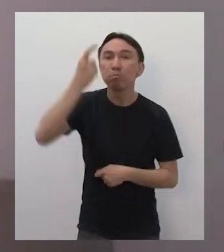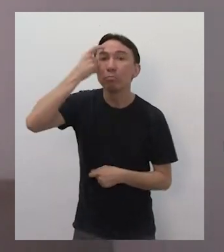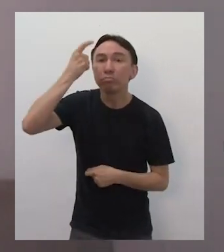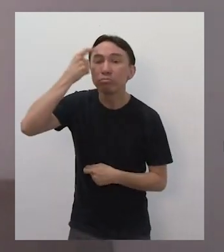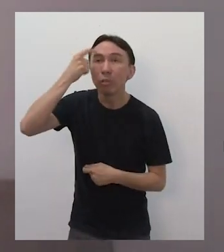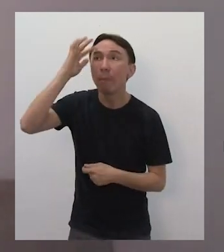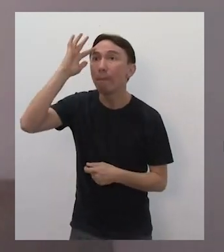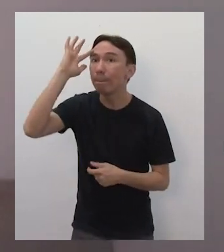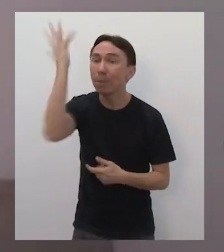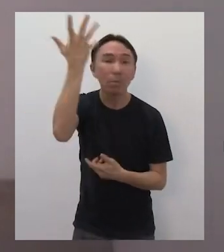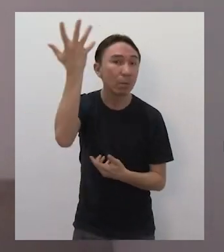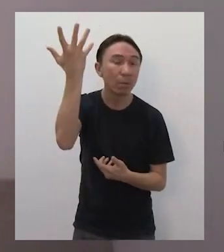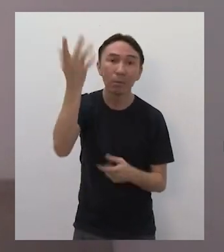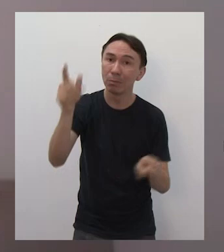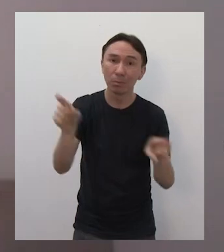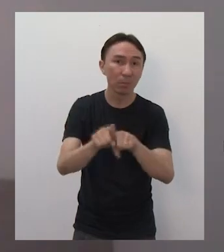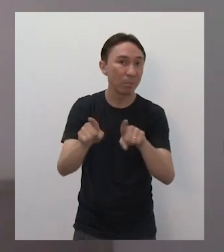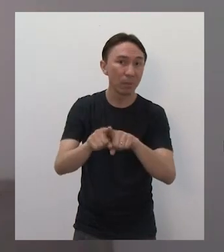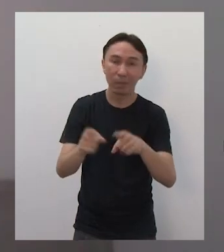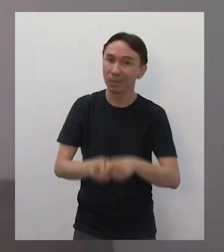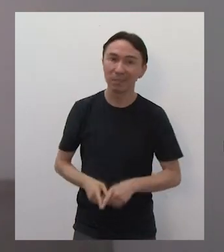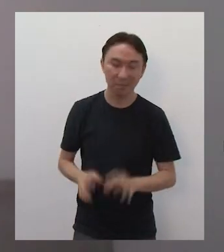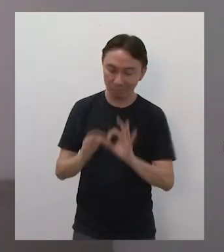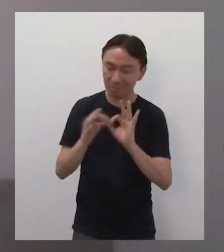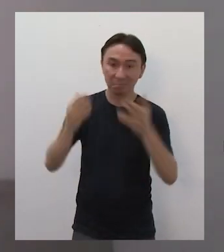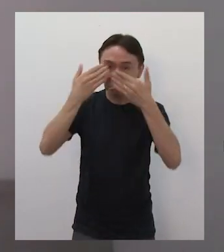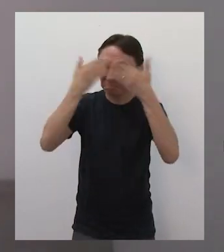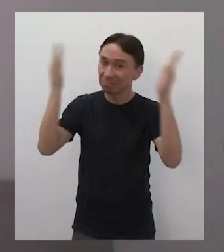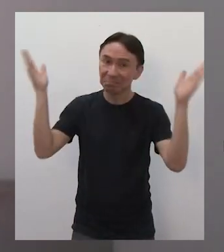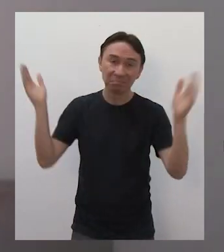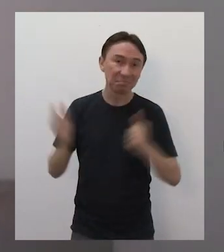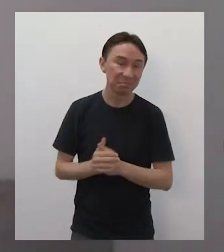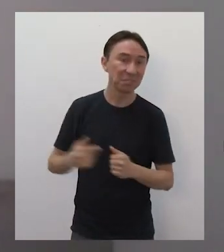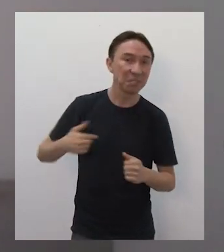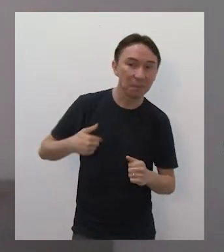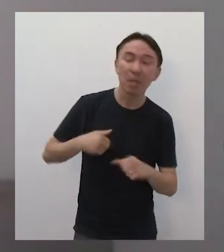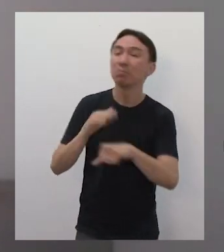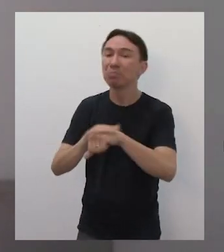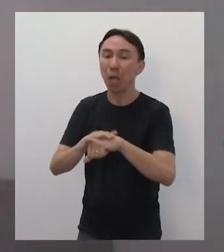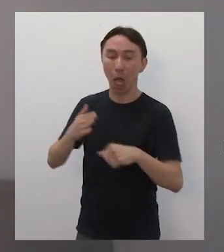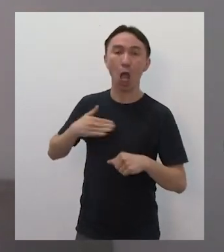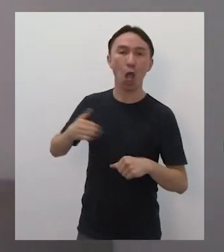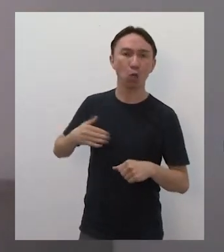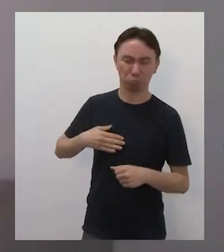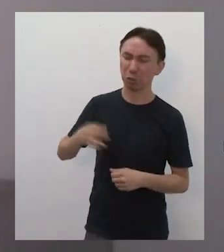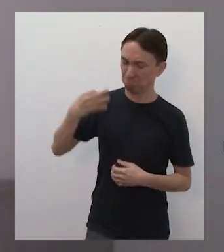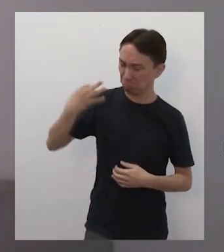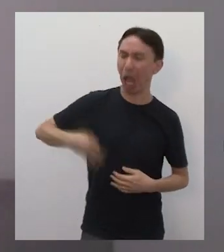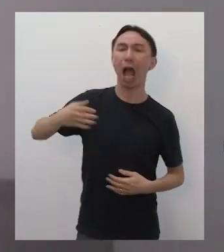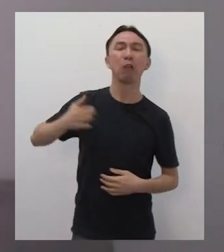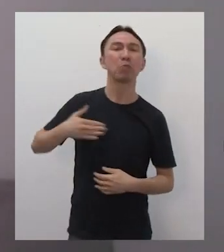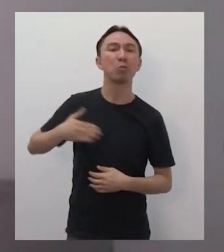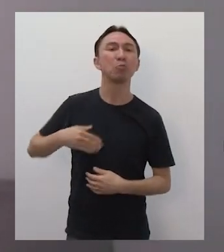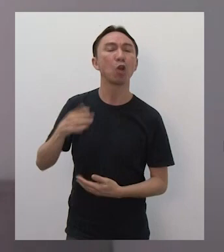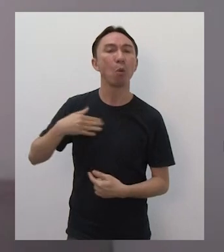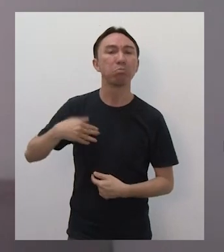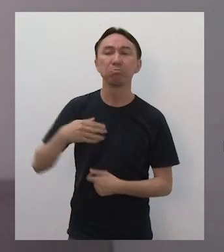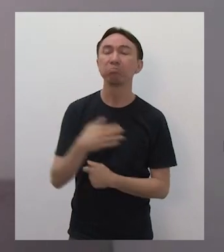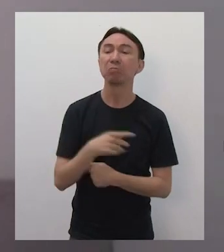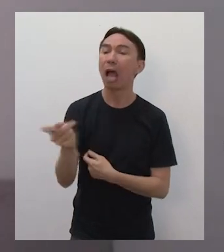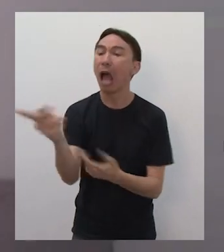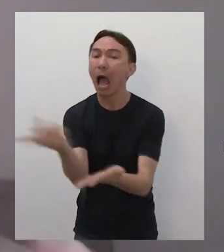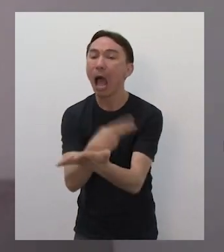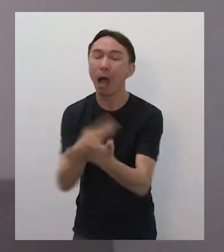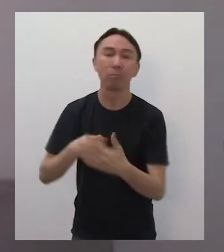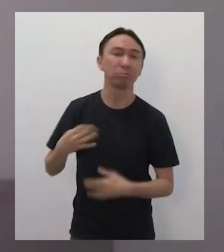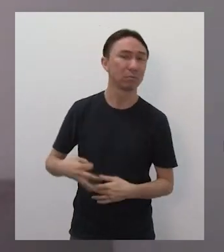eu vou conversar com alguém, eu não posso ir com a minha verdade como absoluta. Eu posso ir com a minha verdade, mas eu tenho que estar